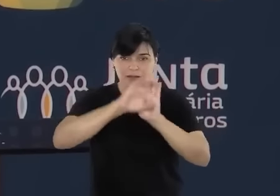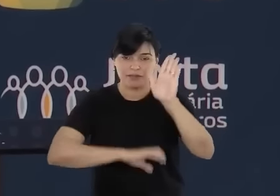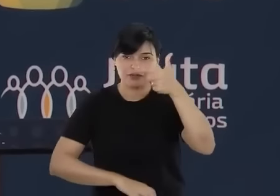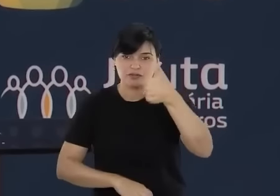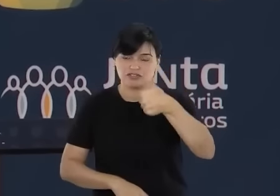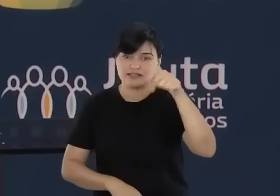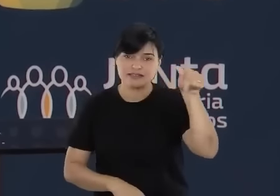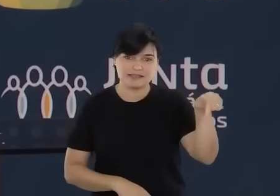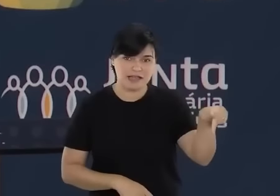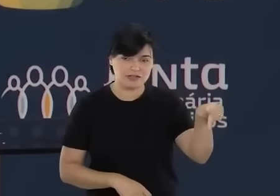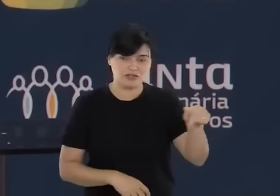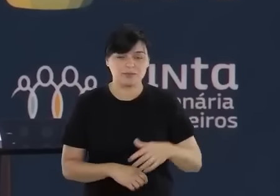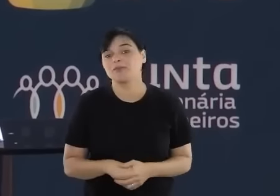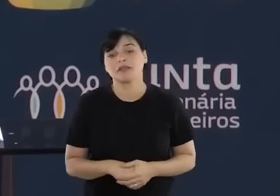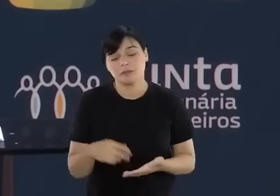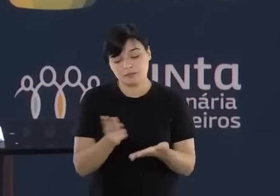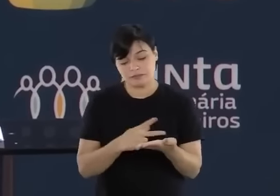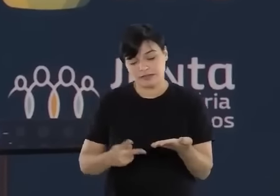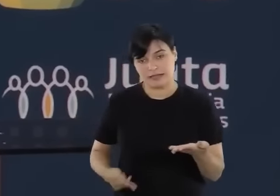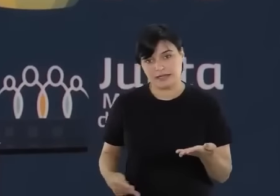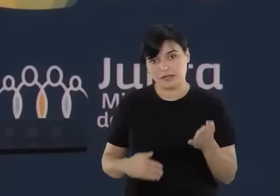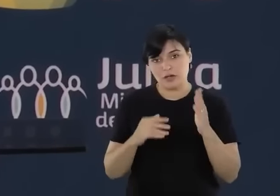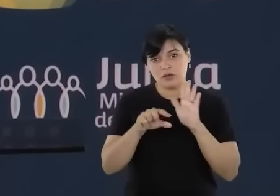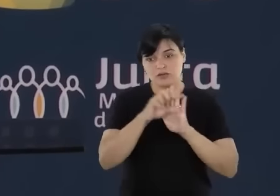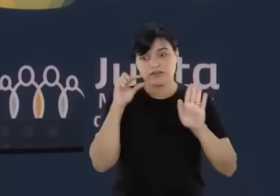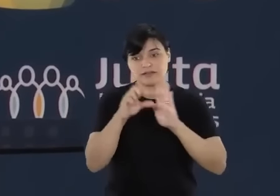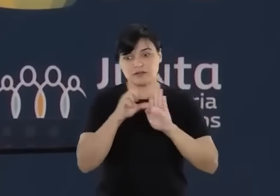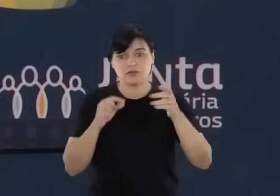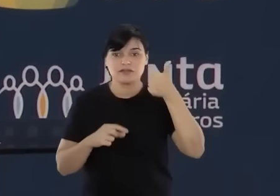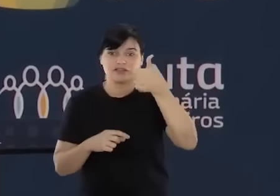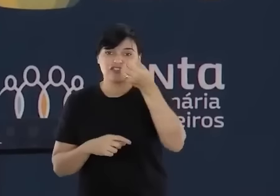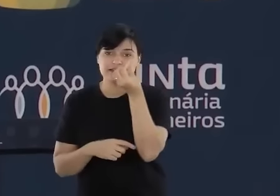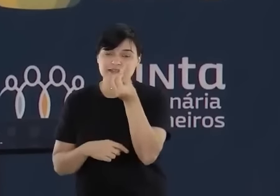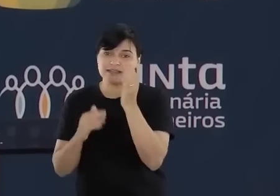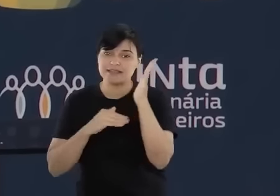17 e faremos a leitura dos versos 16 ao